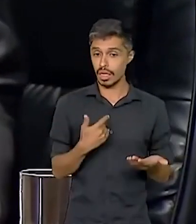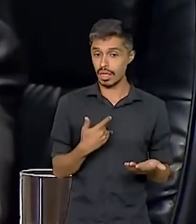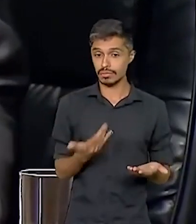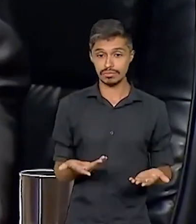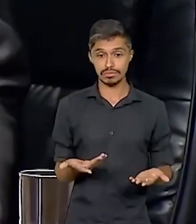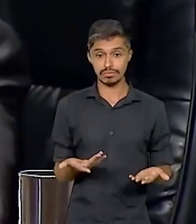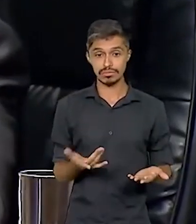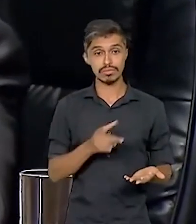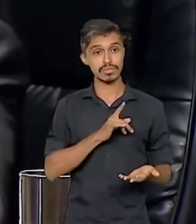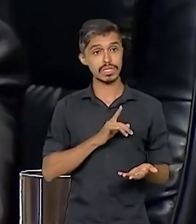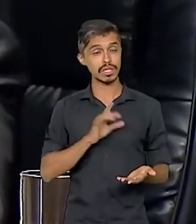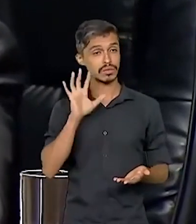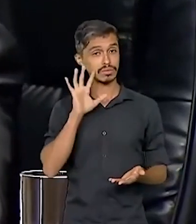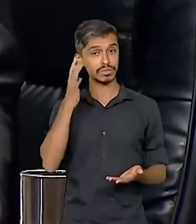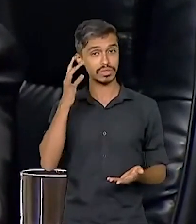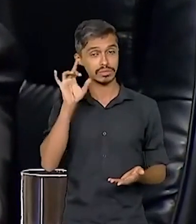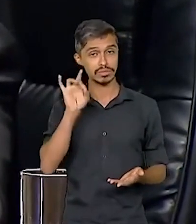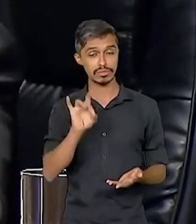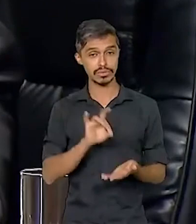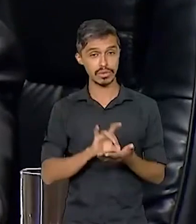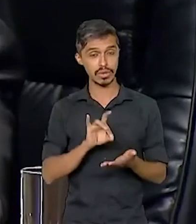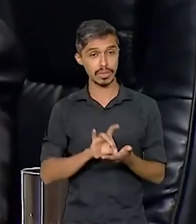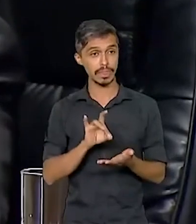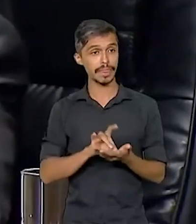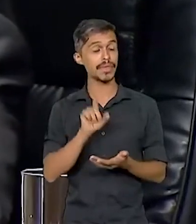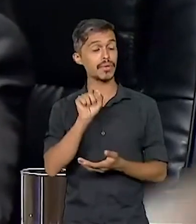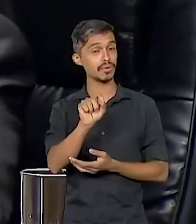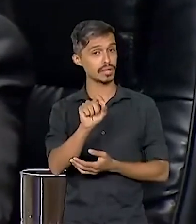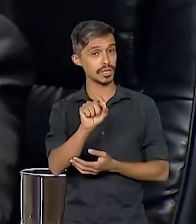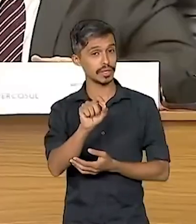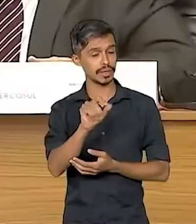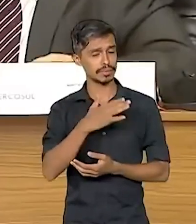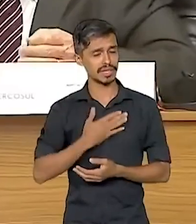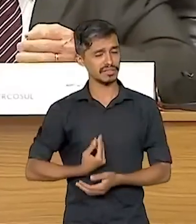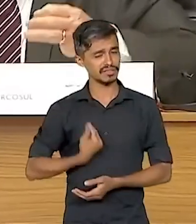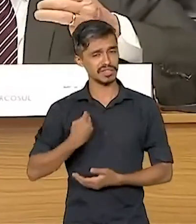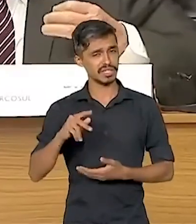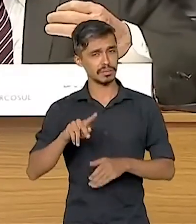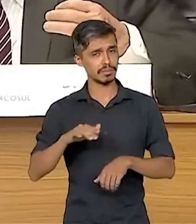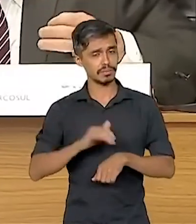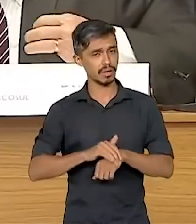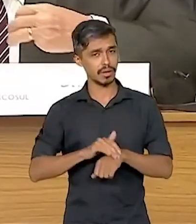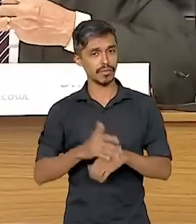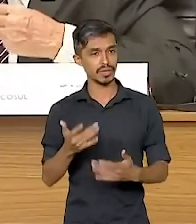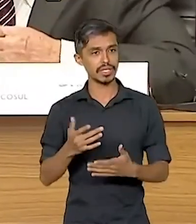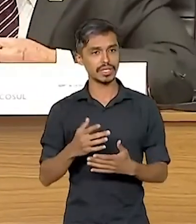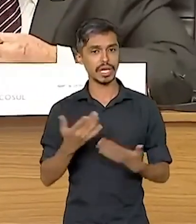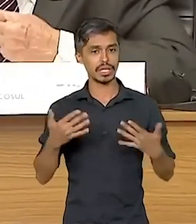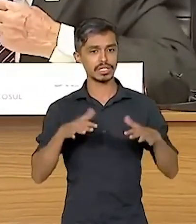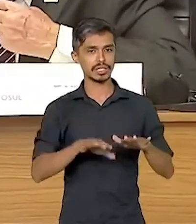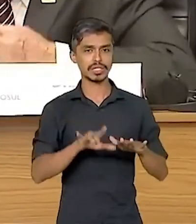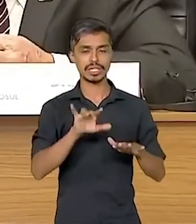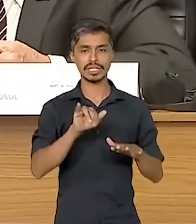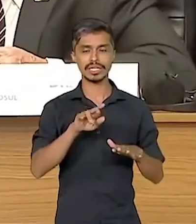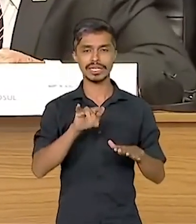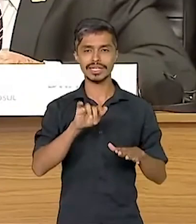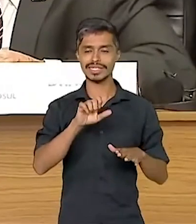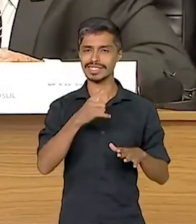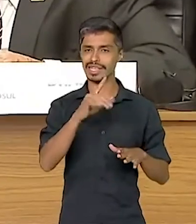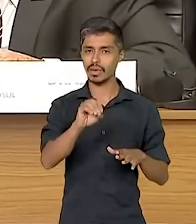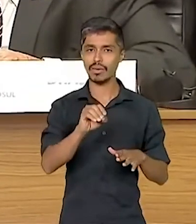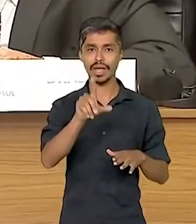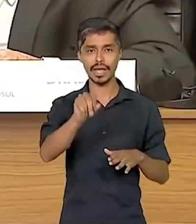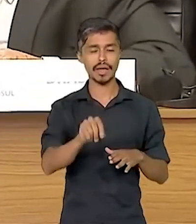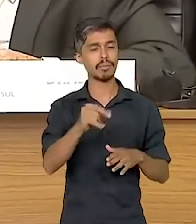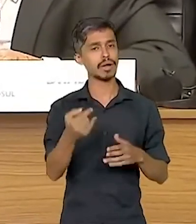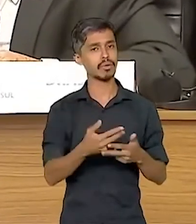Eu tenho por definição, sabe, de vida, que a integração para mim é uma coisa extremamente